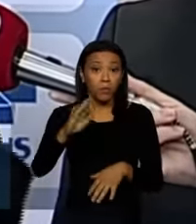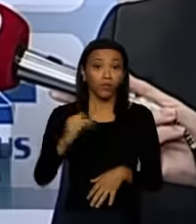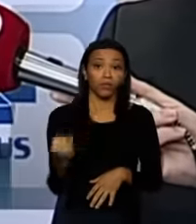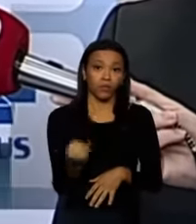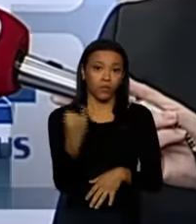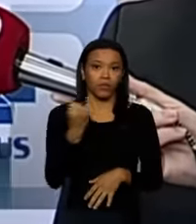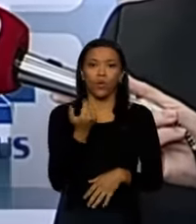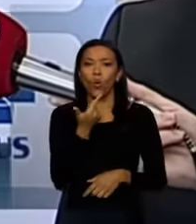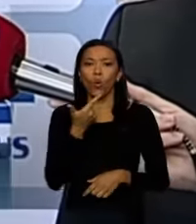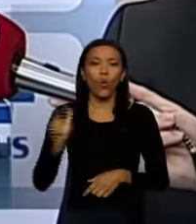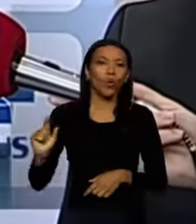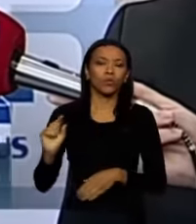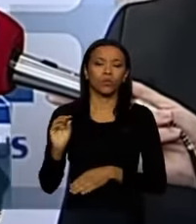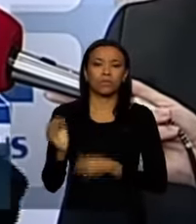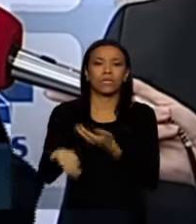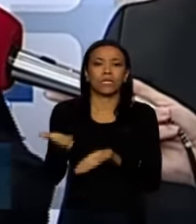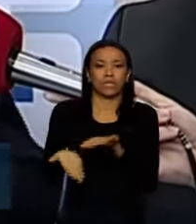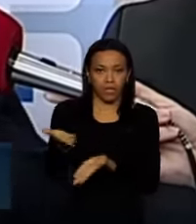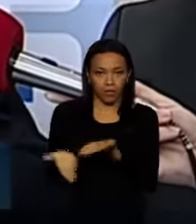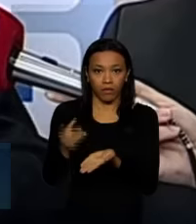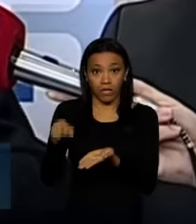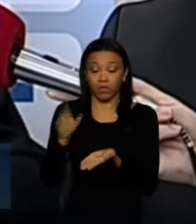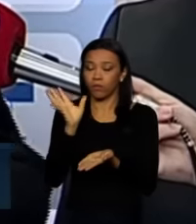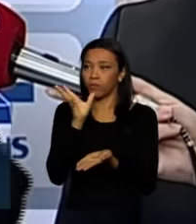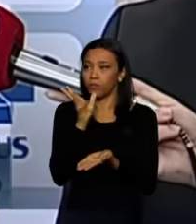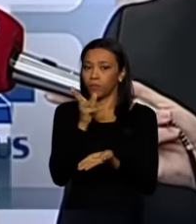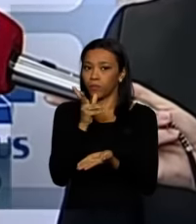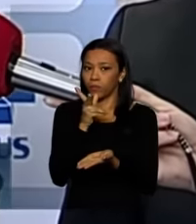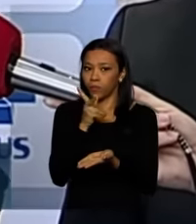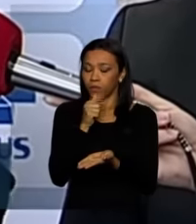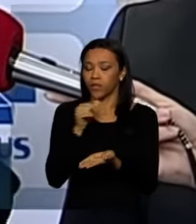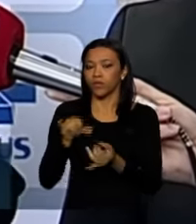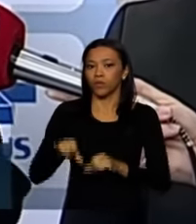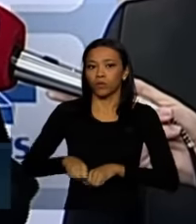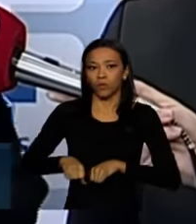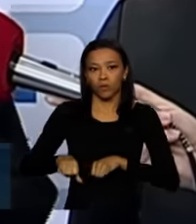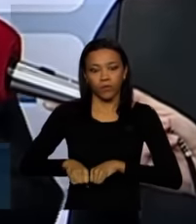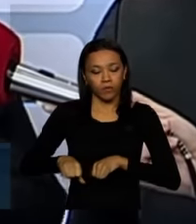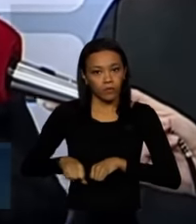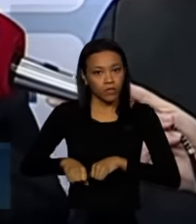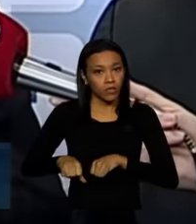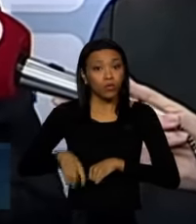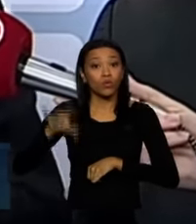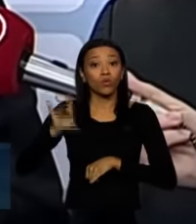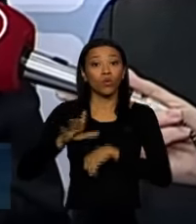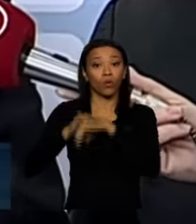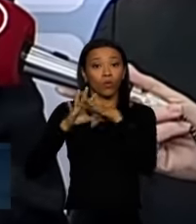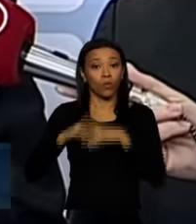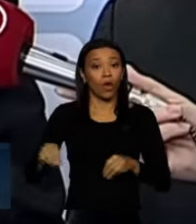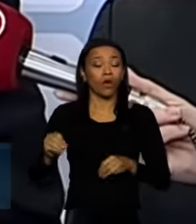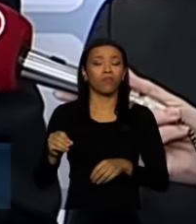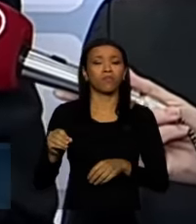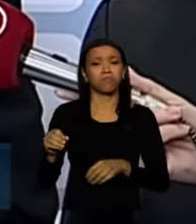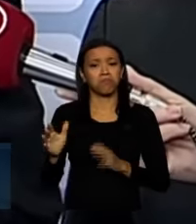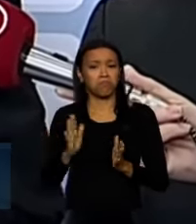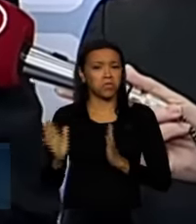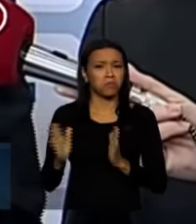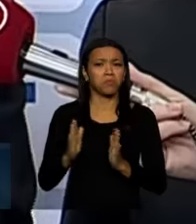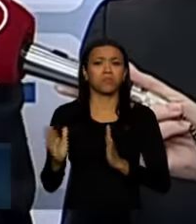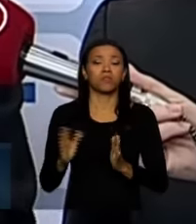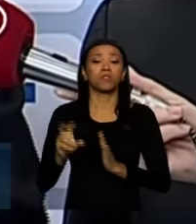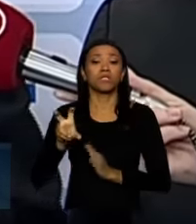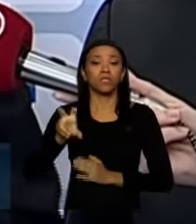outro tratamento mais demorado com mais sofrimento só curava aproximadamente